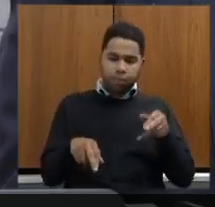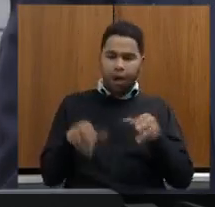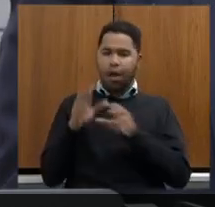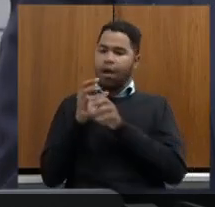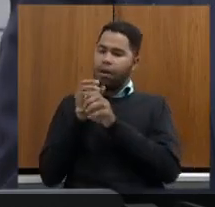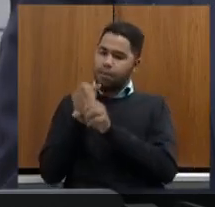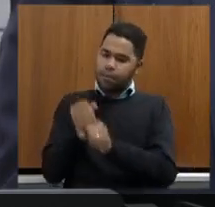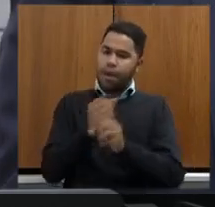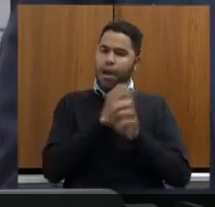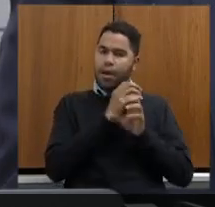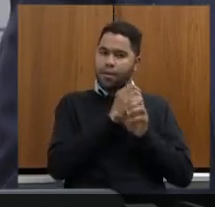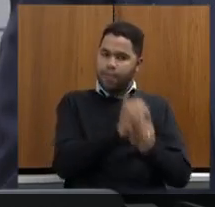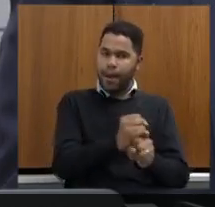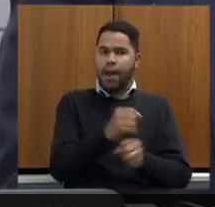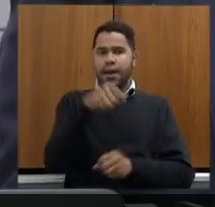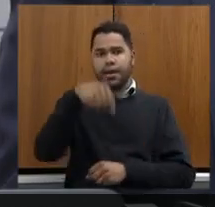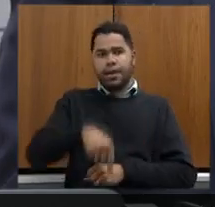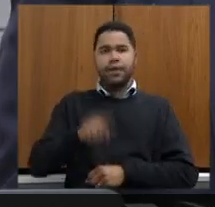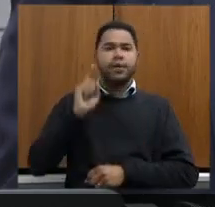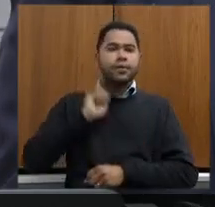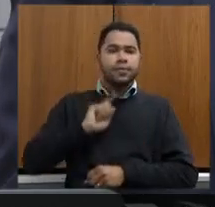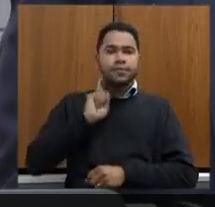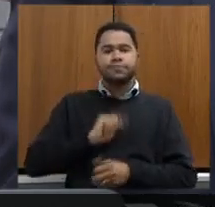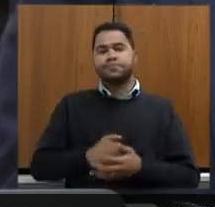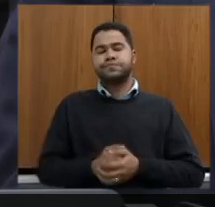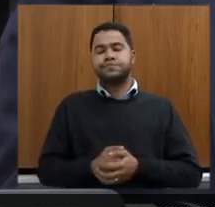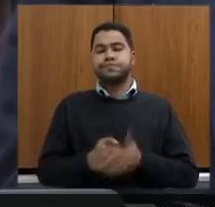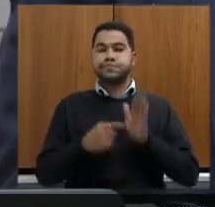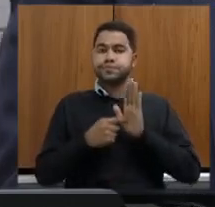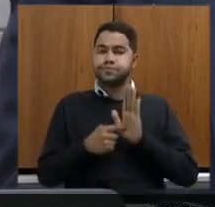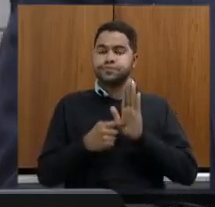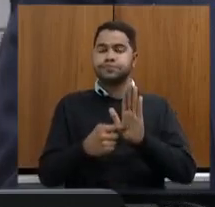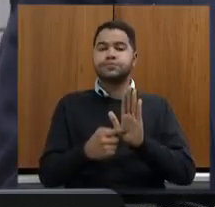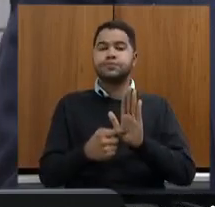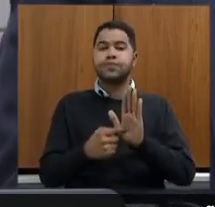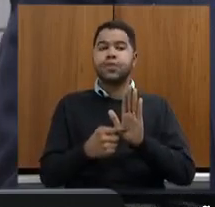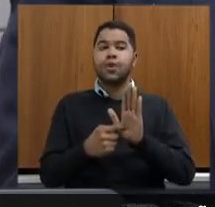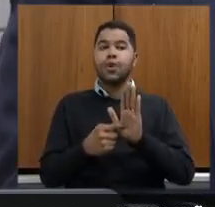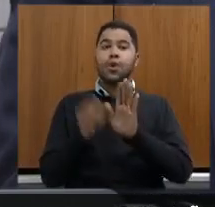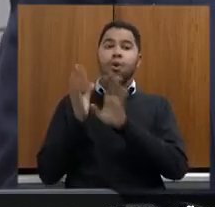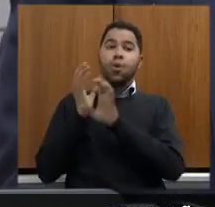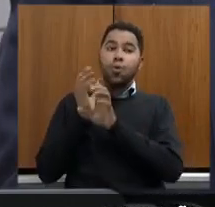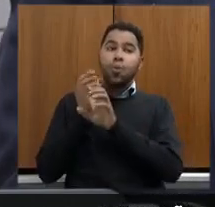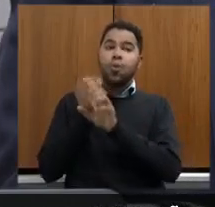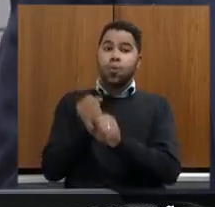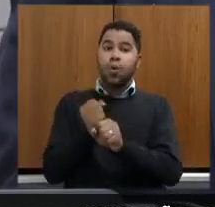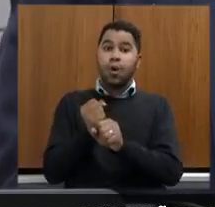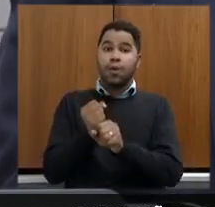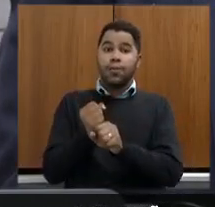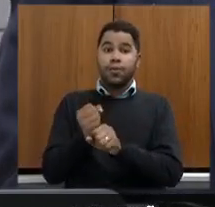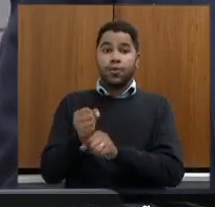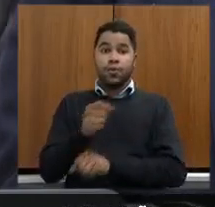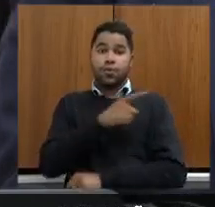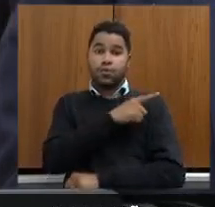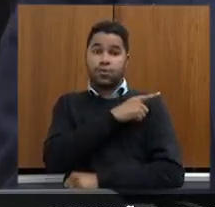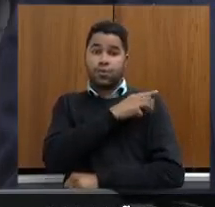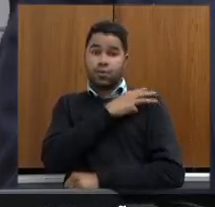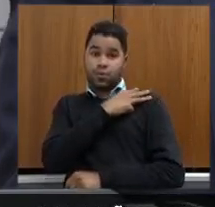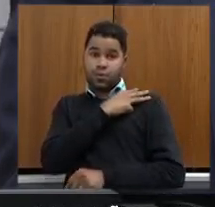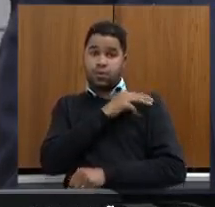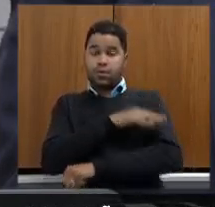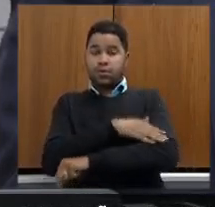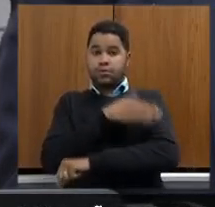entregues para a população de Minas e foi apresentado aqui os resultados que a gente tem tanto para o ensino médio em tempo